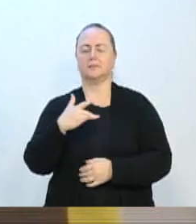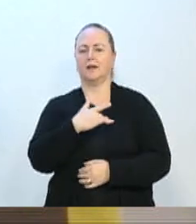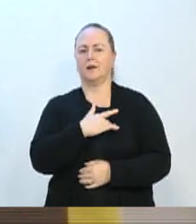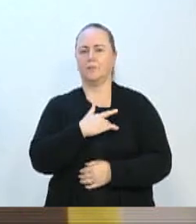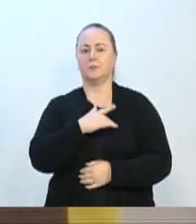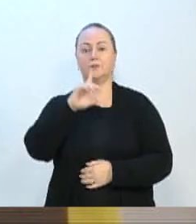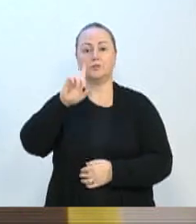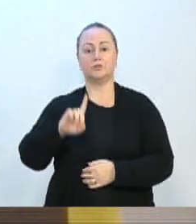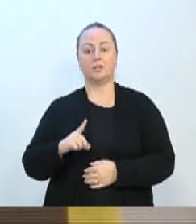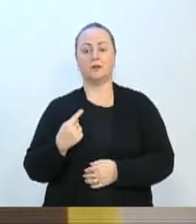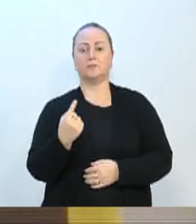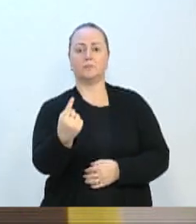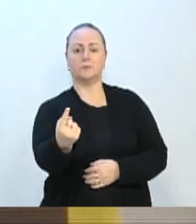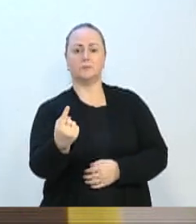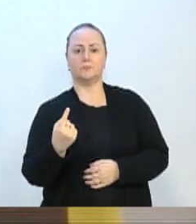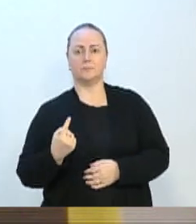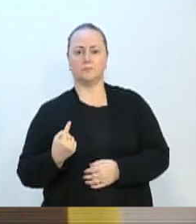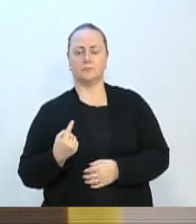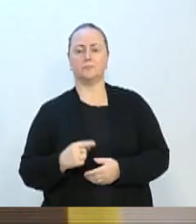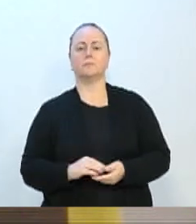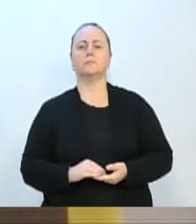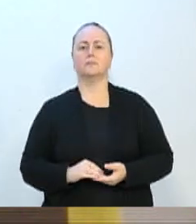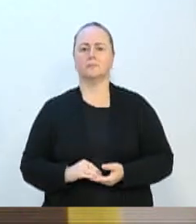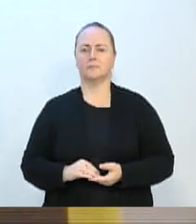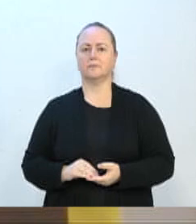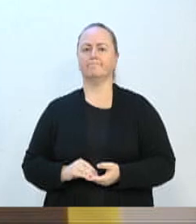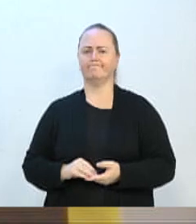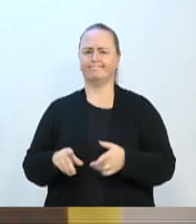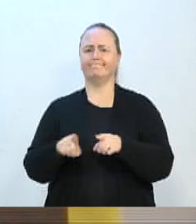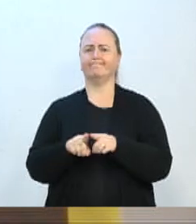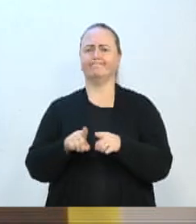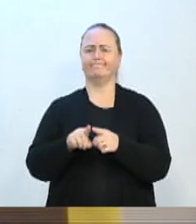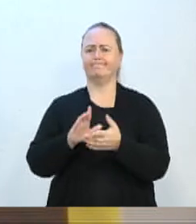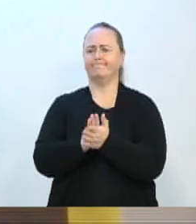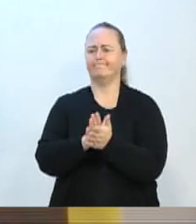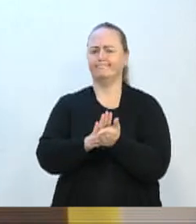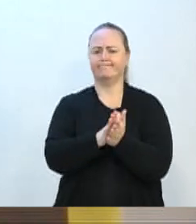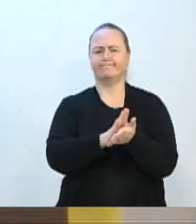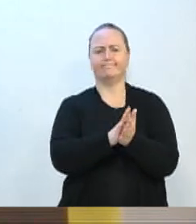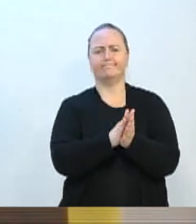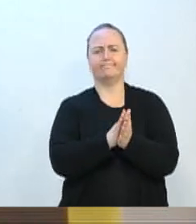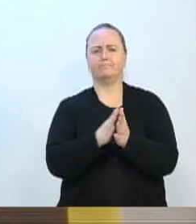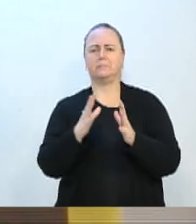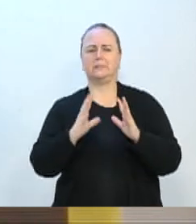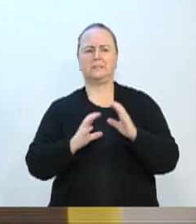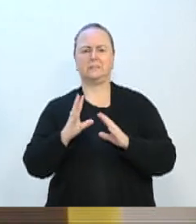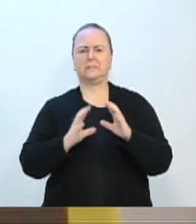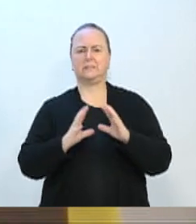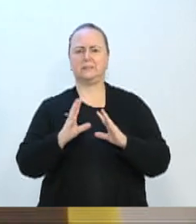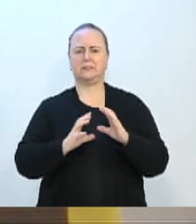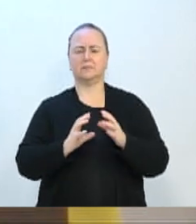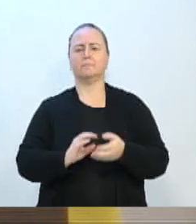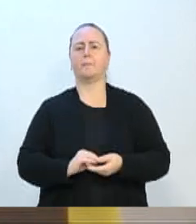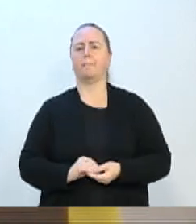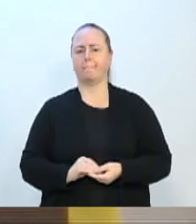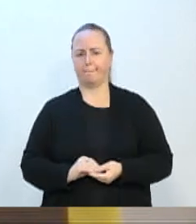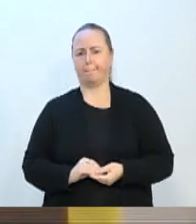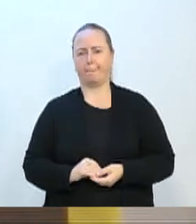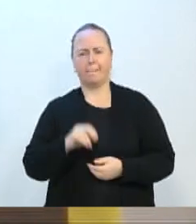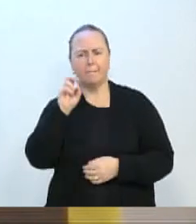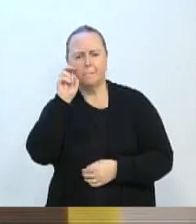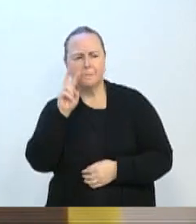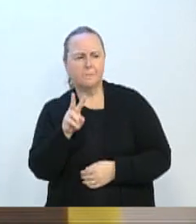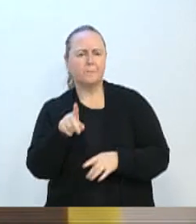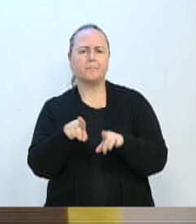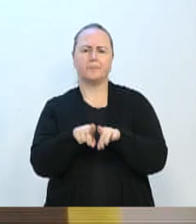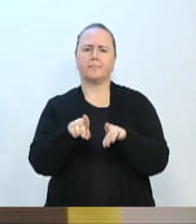ir e vir isso sem contar com alguns atos de depredações de violência agressões físicas Temos visto nas redes Inclusive a